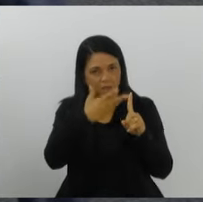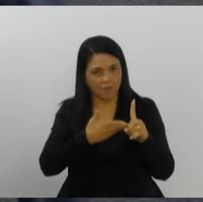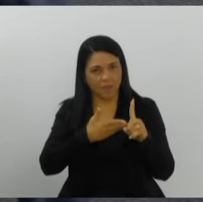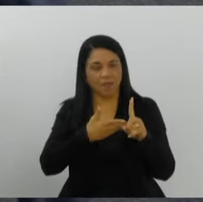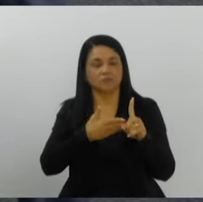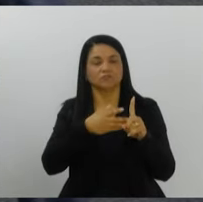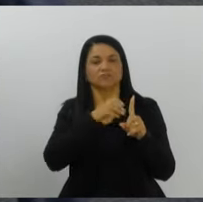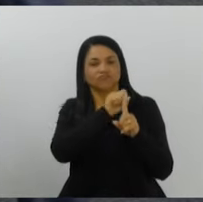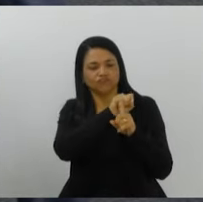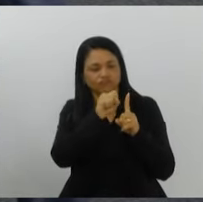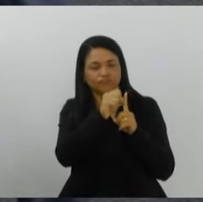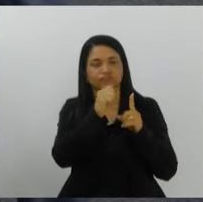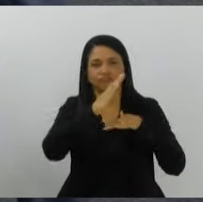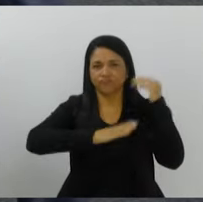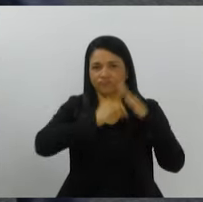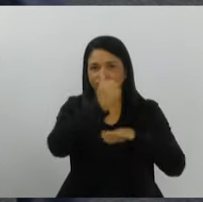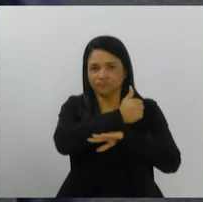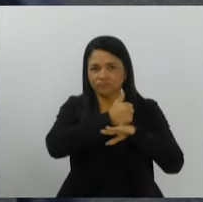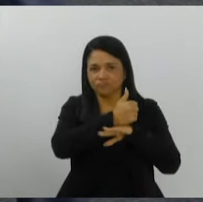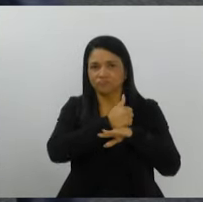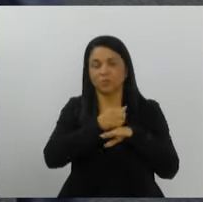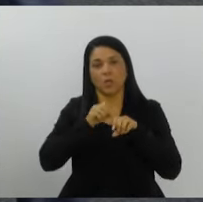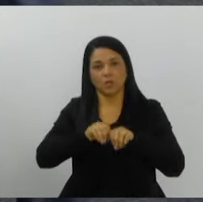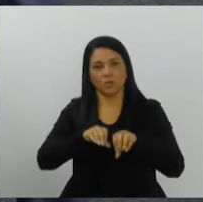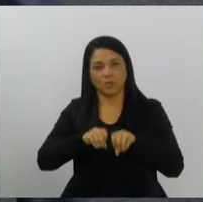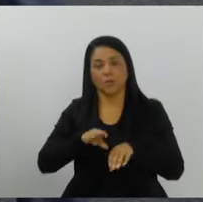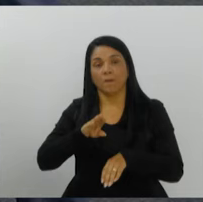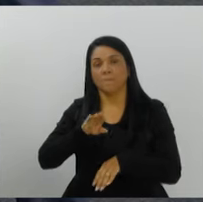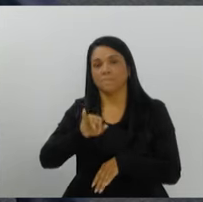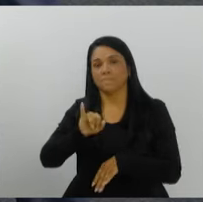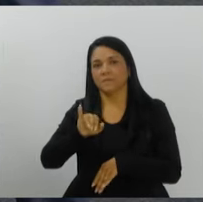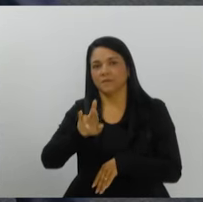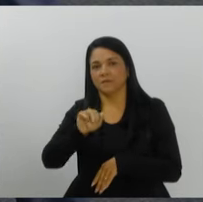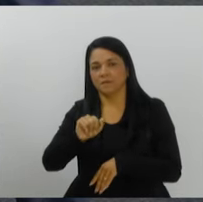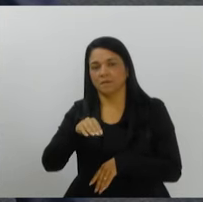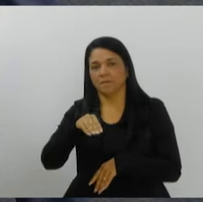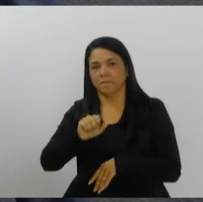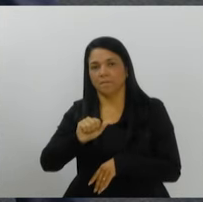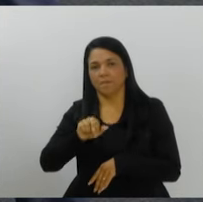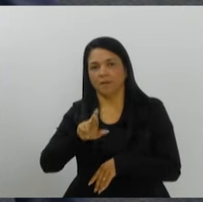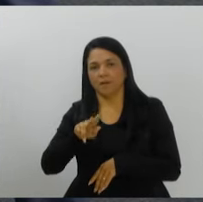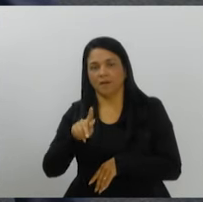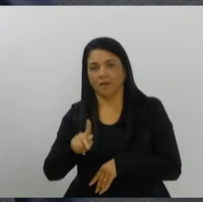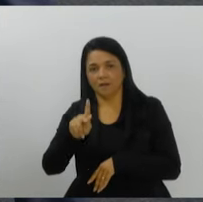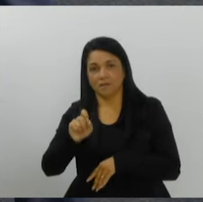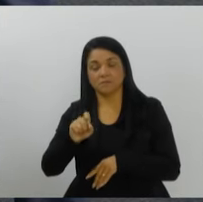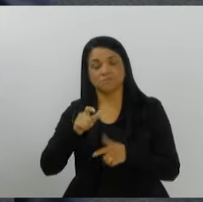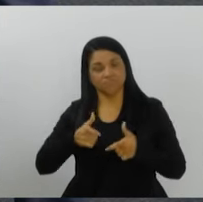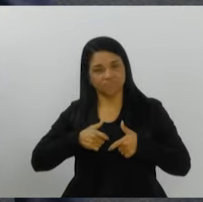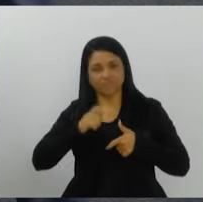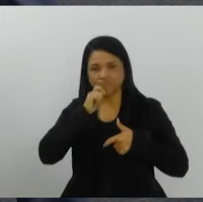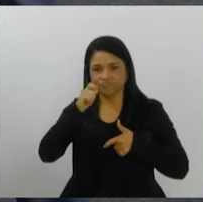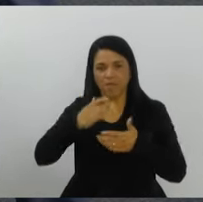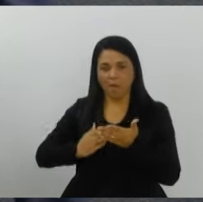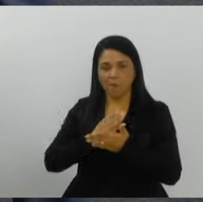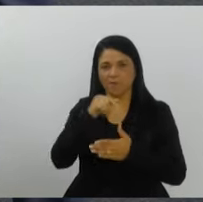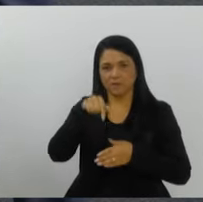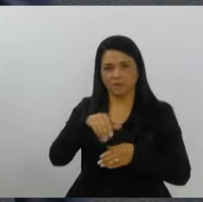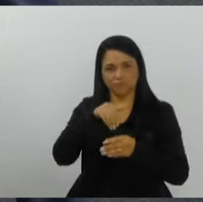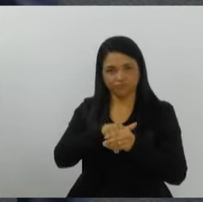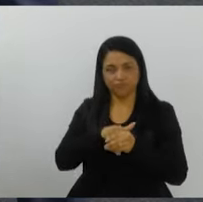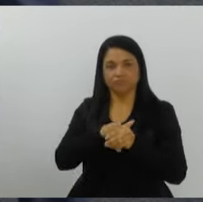grande sociólogo, educador, que é o secretário Bira Marques, que é merecedor da medalha Tiradentes, que foi aprovada nessa casa